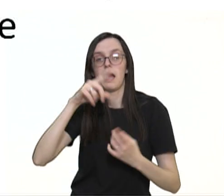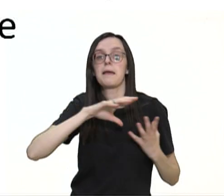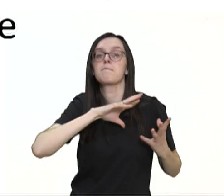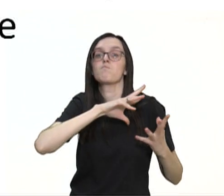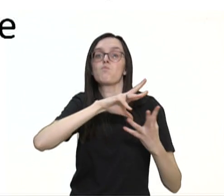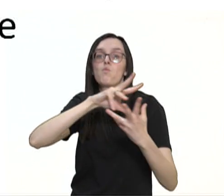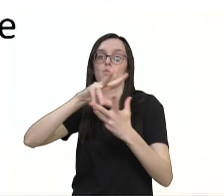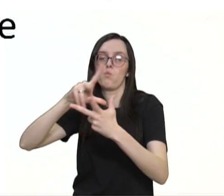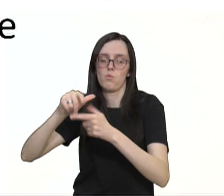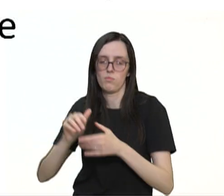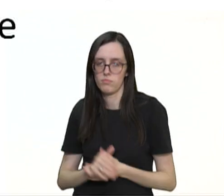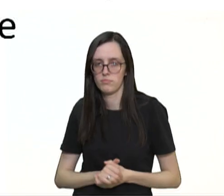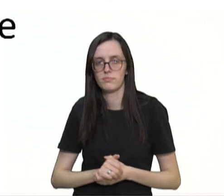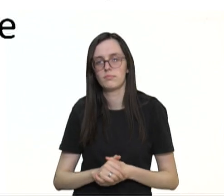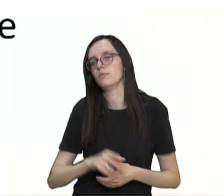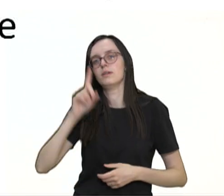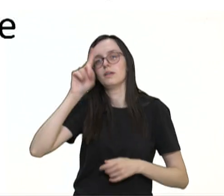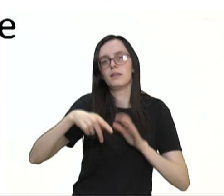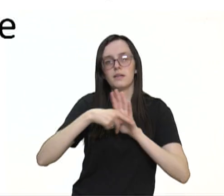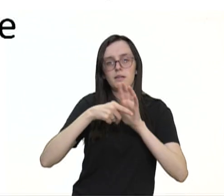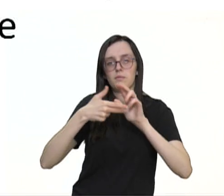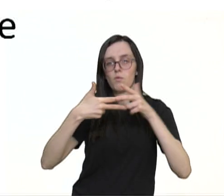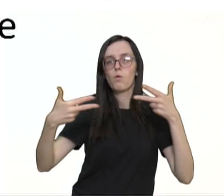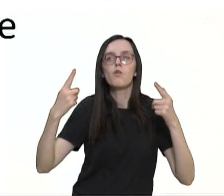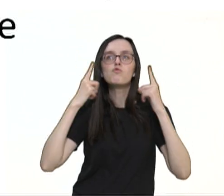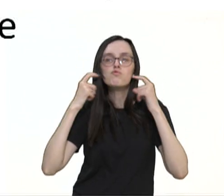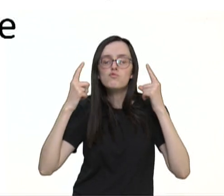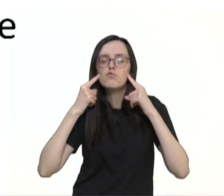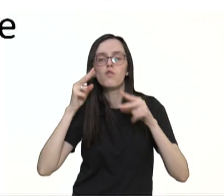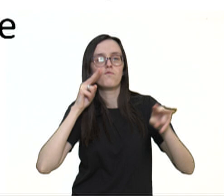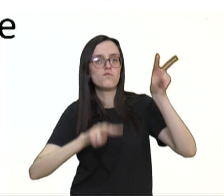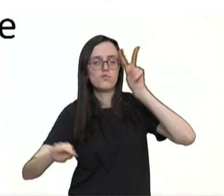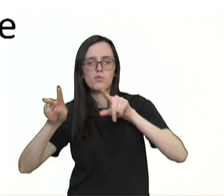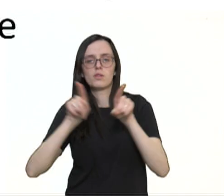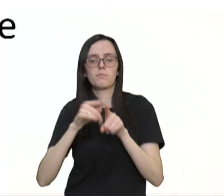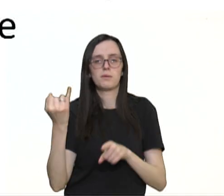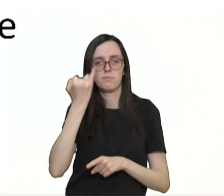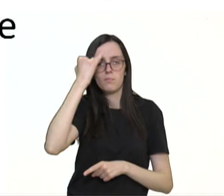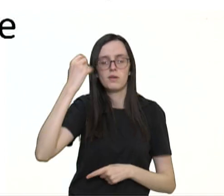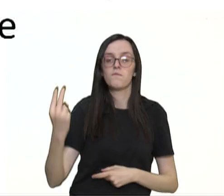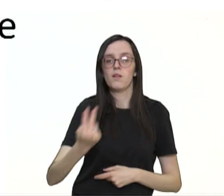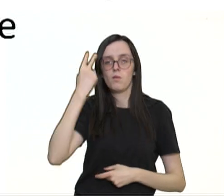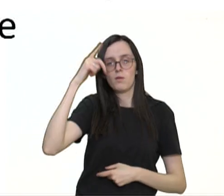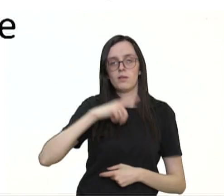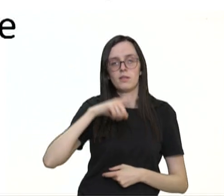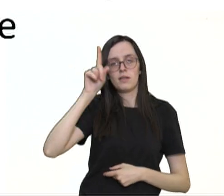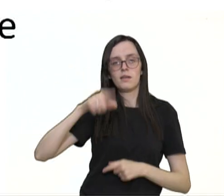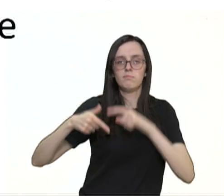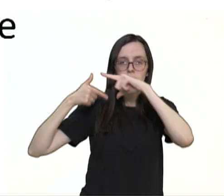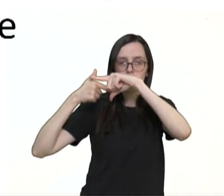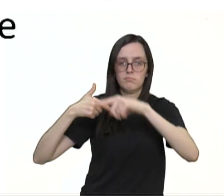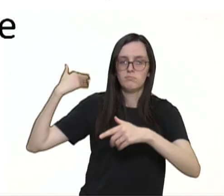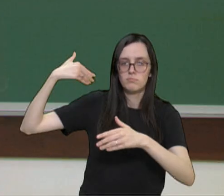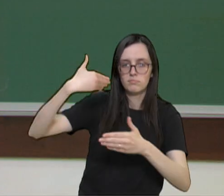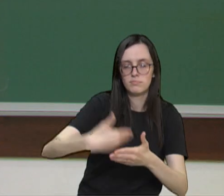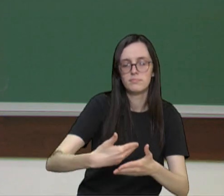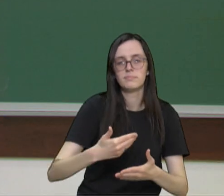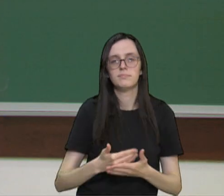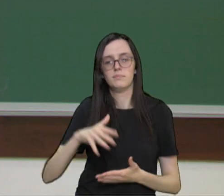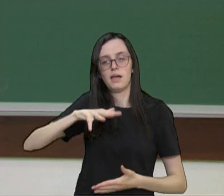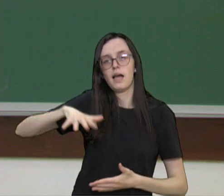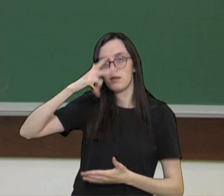mundo, com peças audiovisuais de grande valor e que são consideradas clássicas entre os